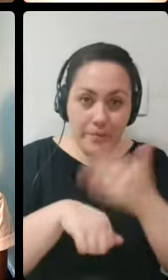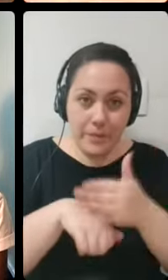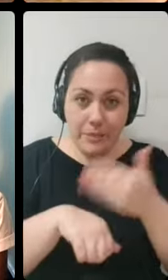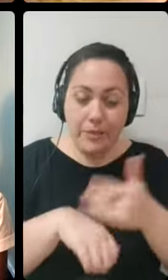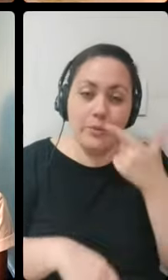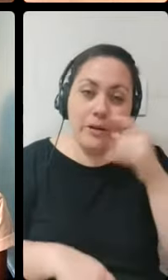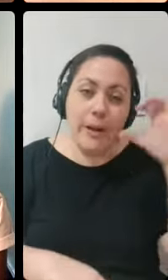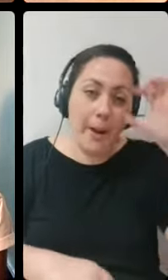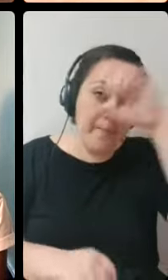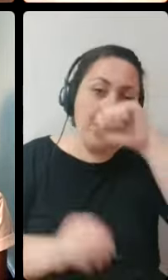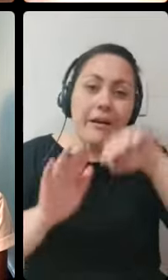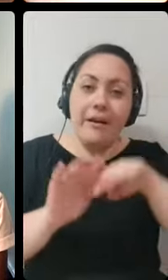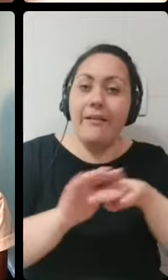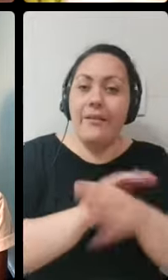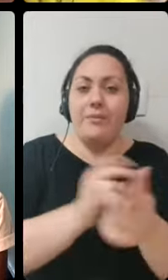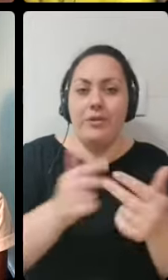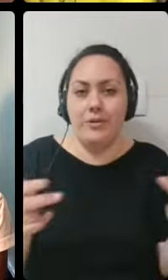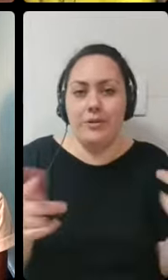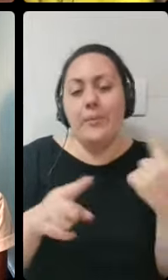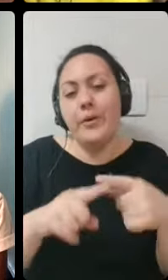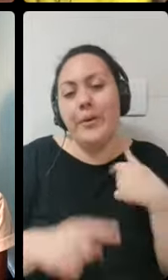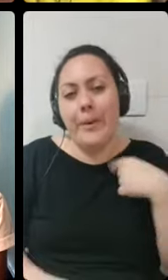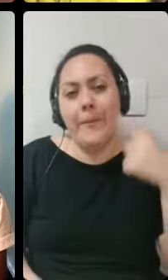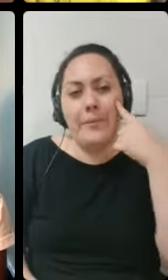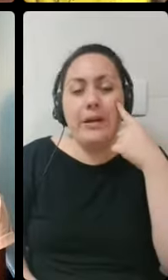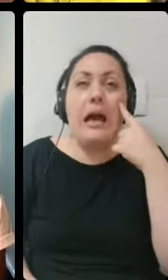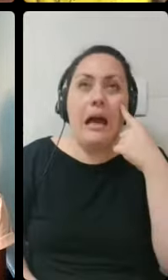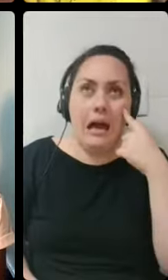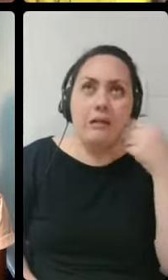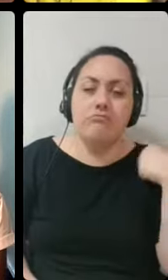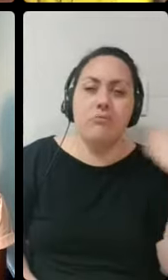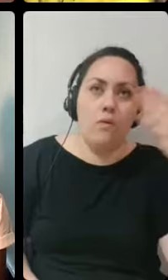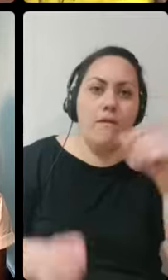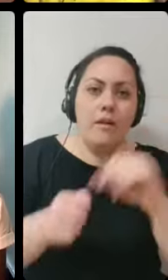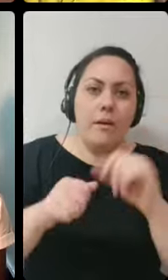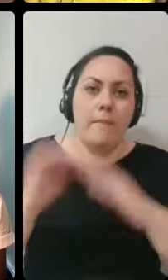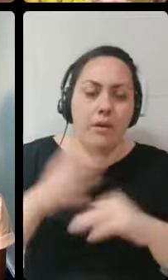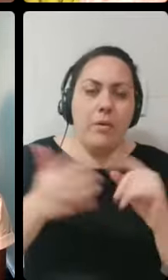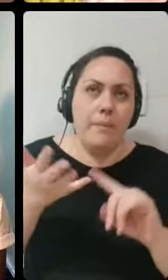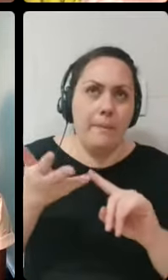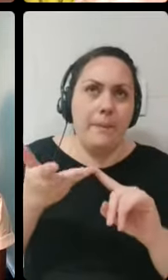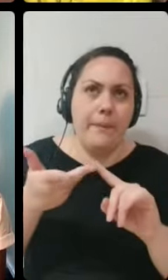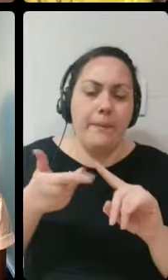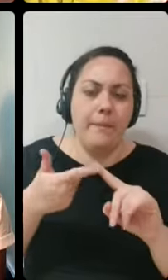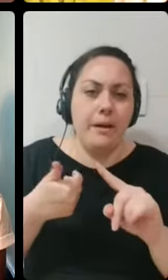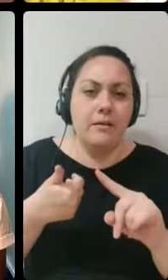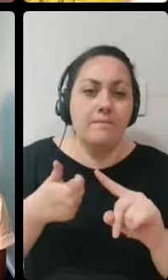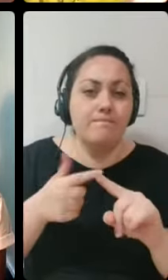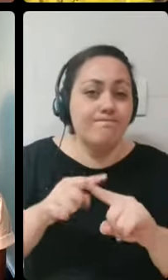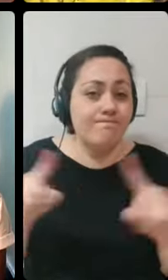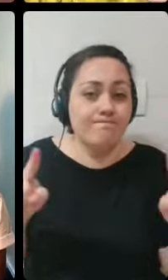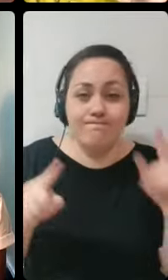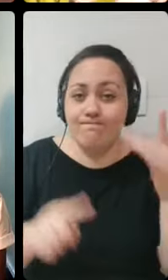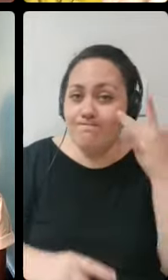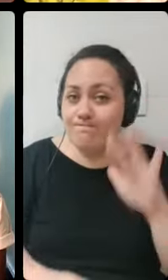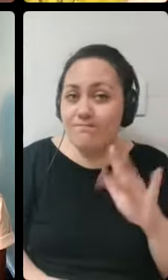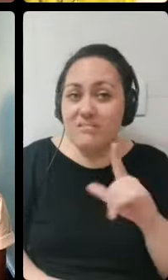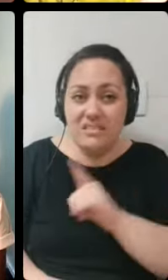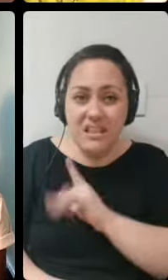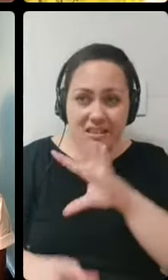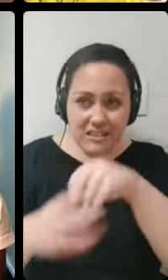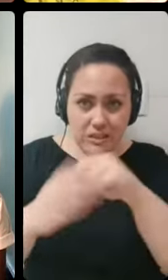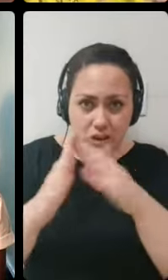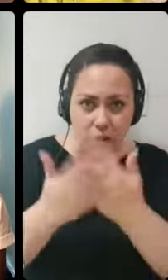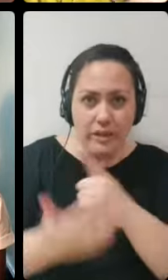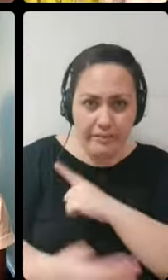na cabeça com, ai, vamos fazer tal atividade, vamos fazer isso e aquilo. Só que a gente não sabe se a escola tem luz, se a escola